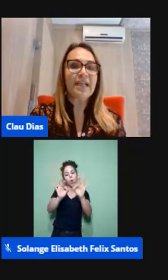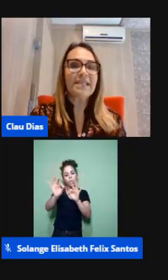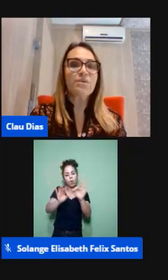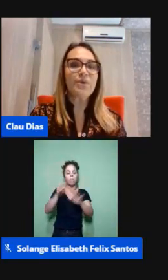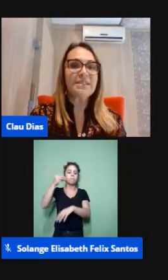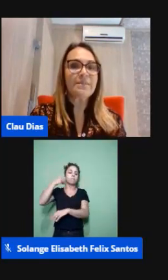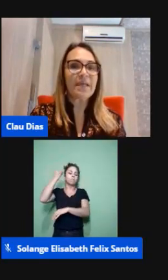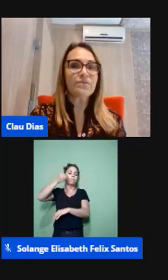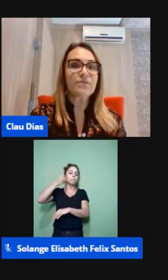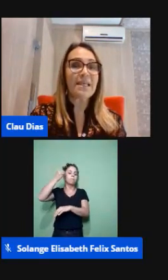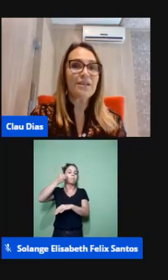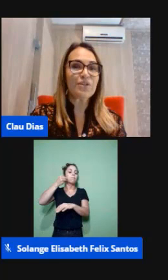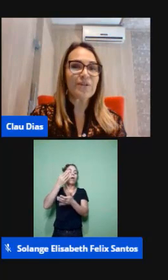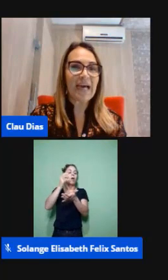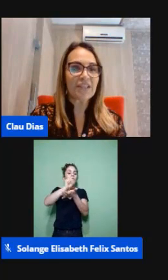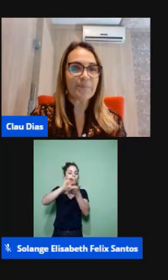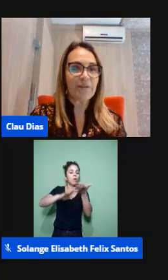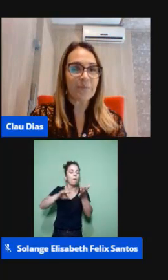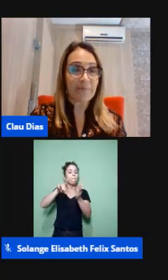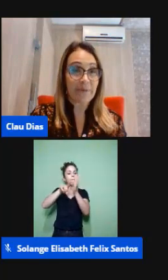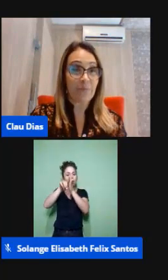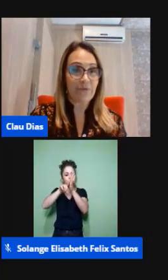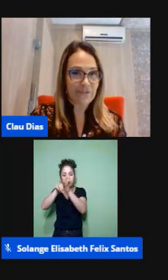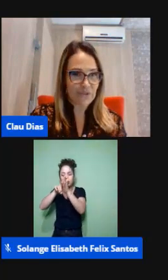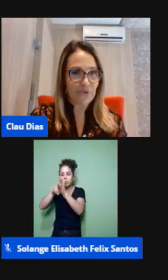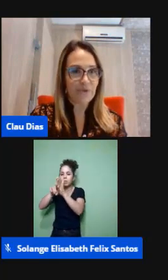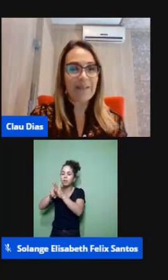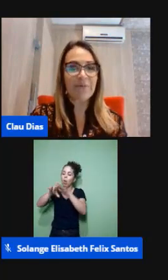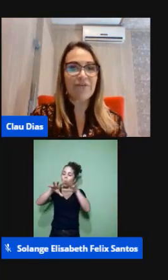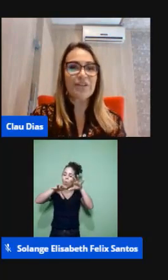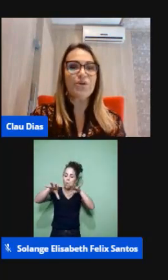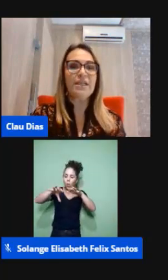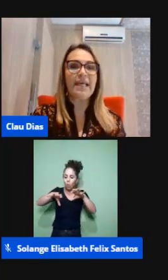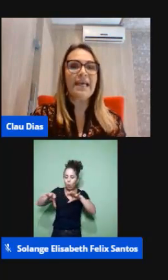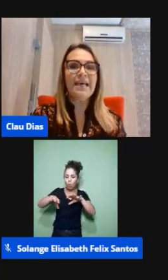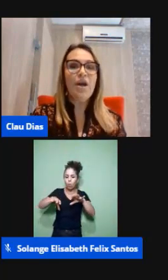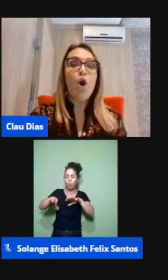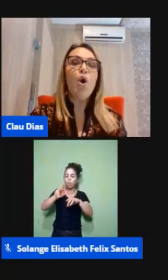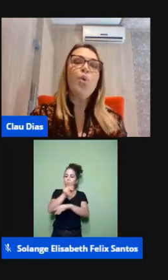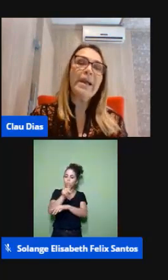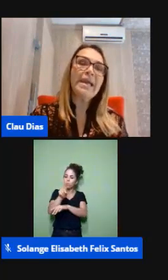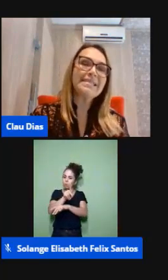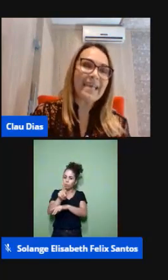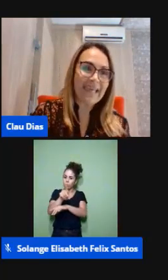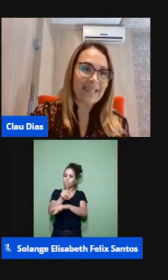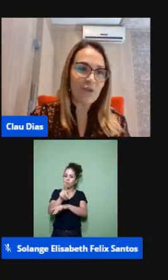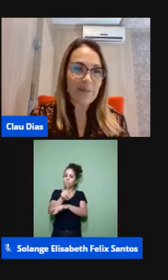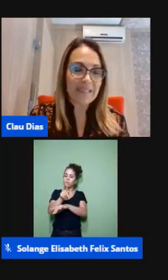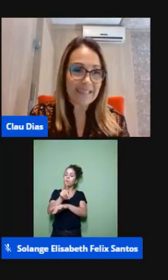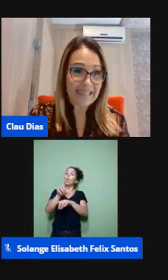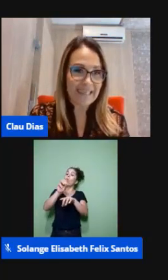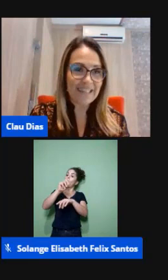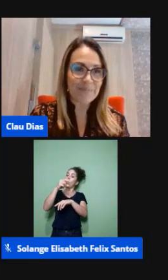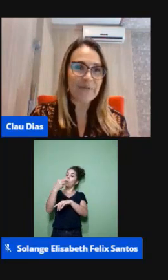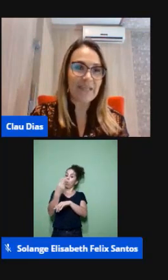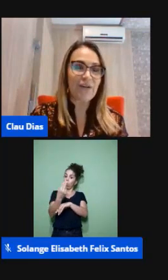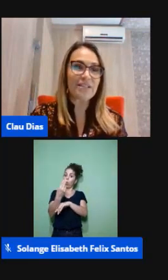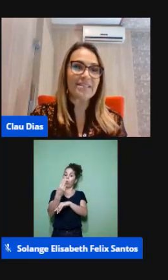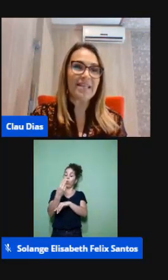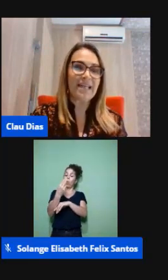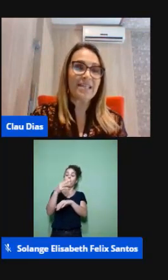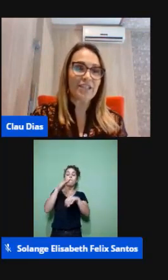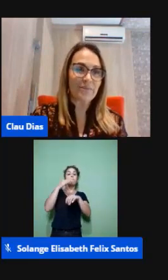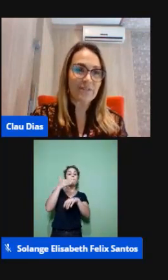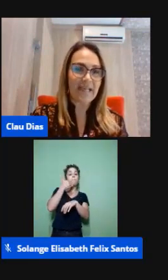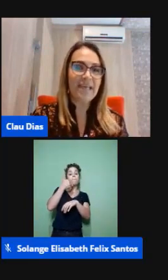que forneçam conhecimentos selecionados pelo professor, pela professora, né? Ou aqueles requeridos pelas crianças, porque